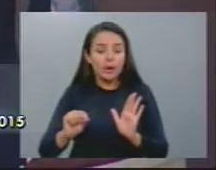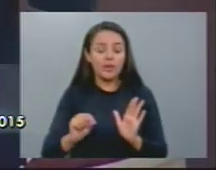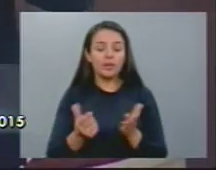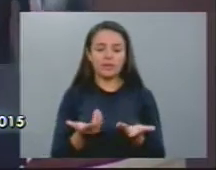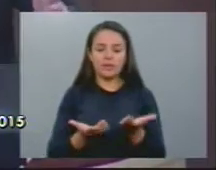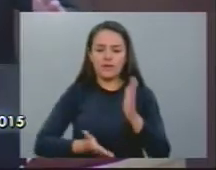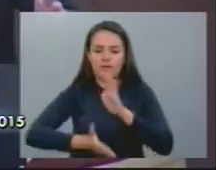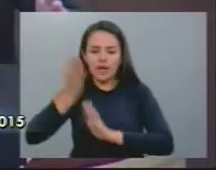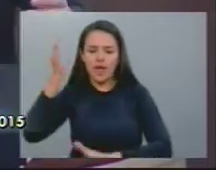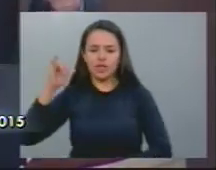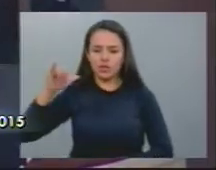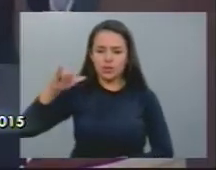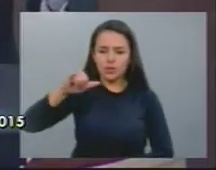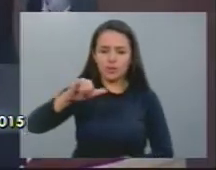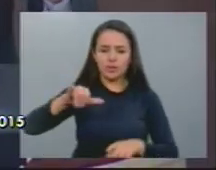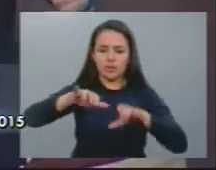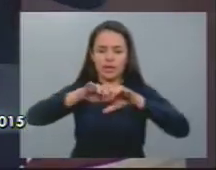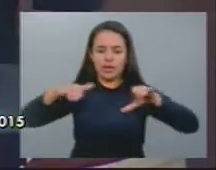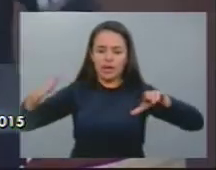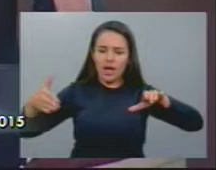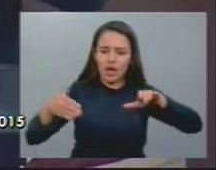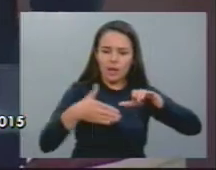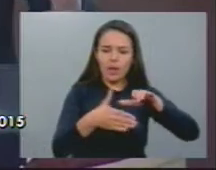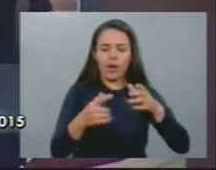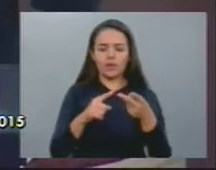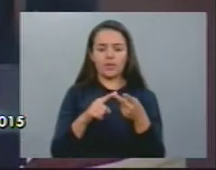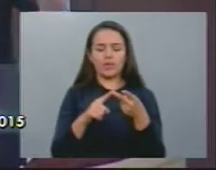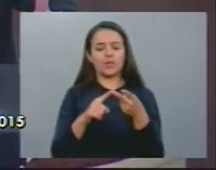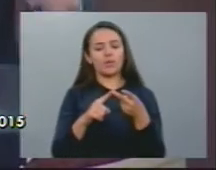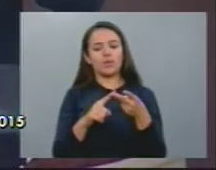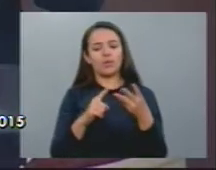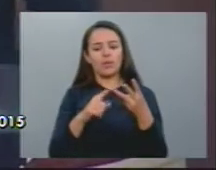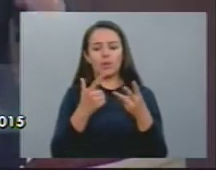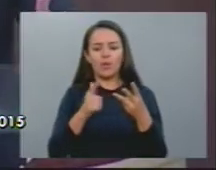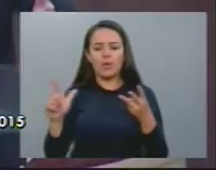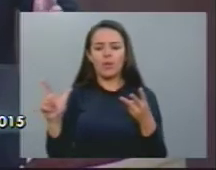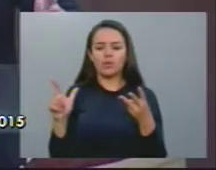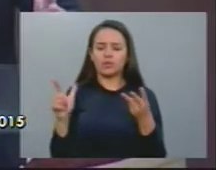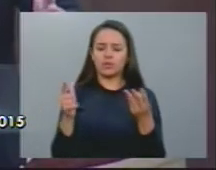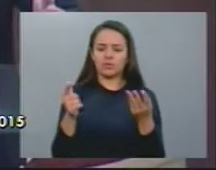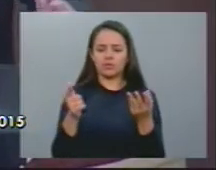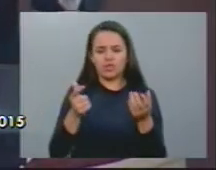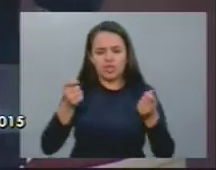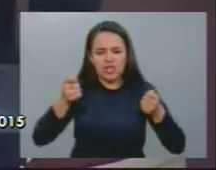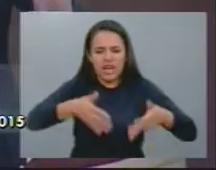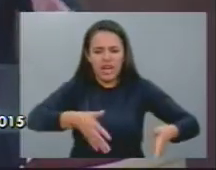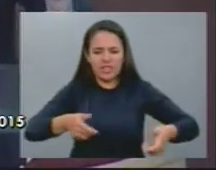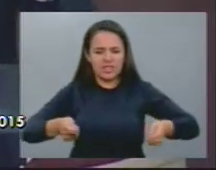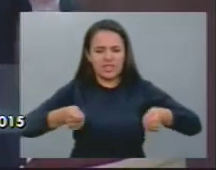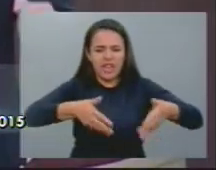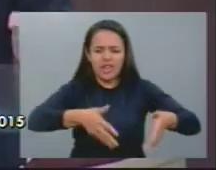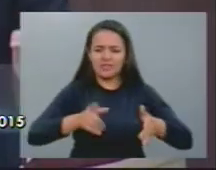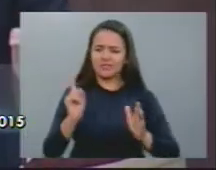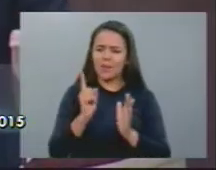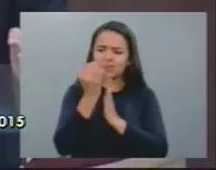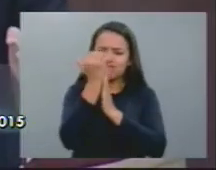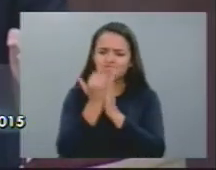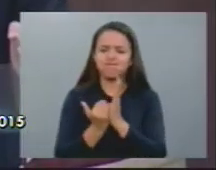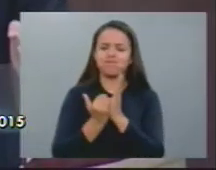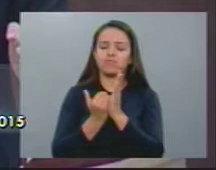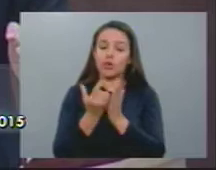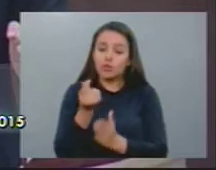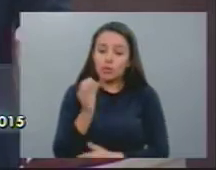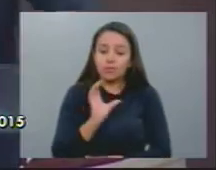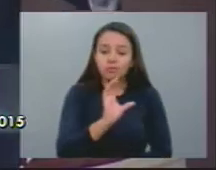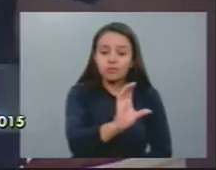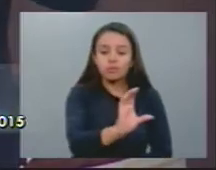viagem, evento e aquário para colocar dinheiro em saúde, educação, assistência, enfrentamento à violência e agricultura familiar e